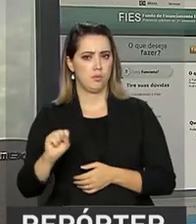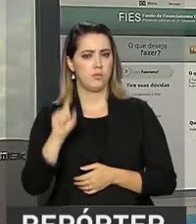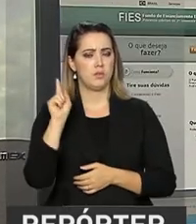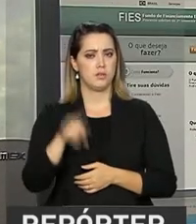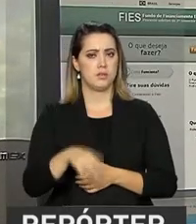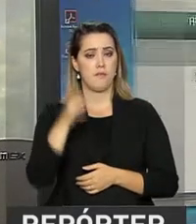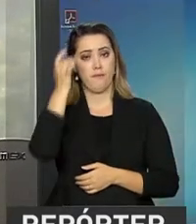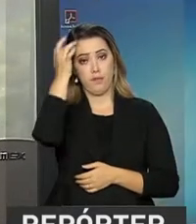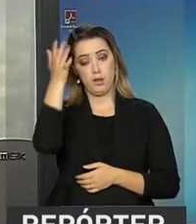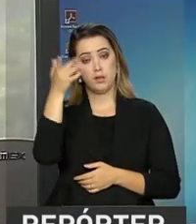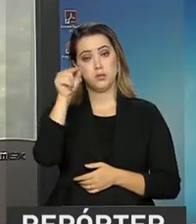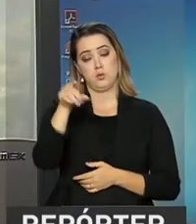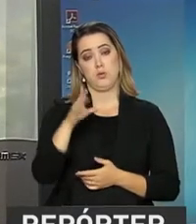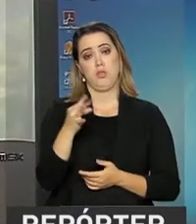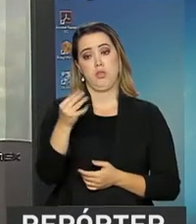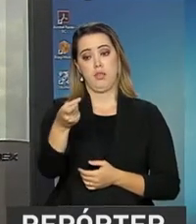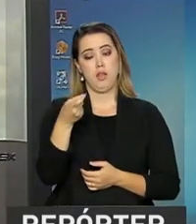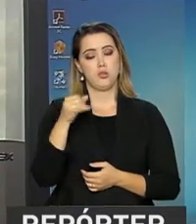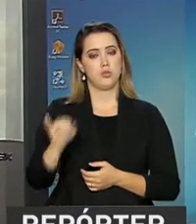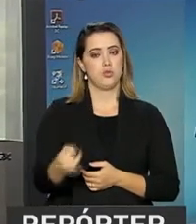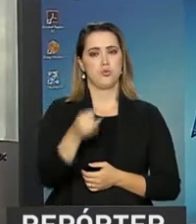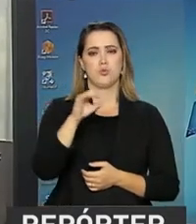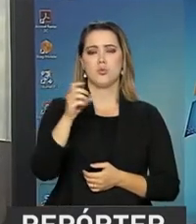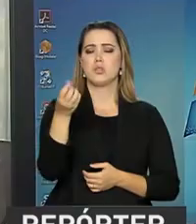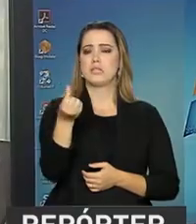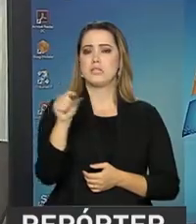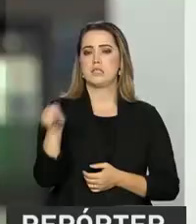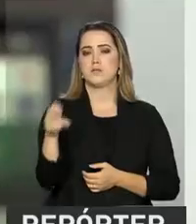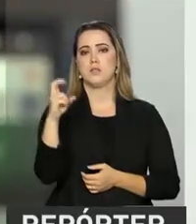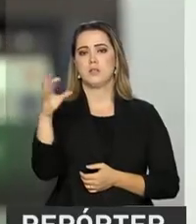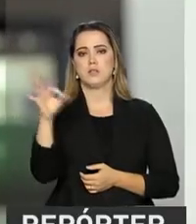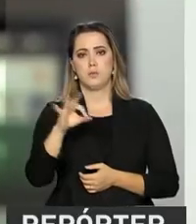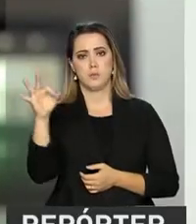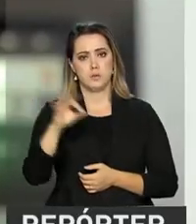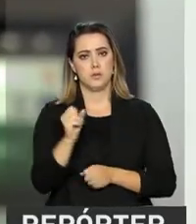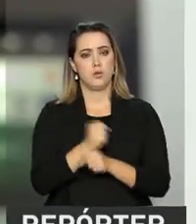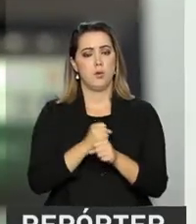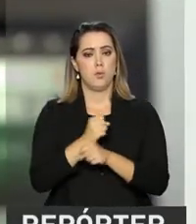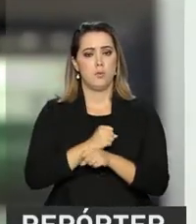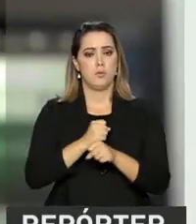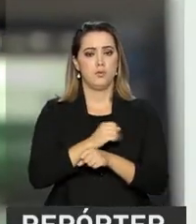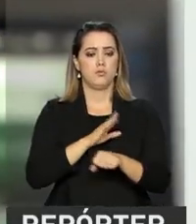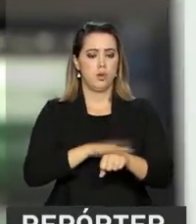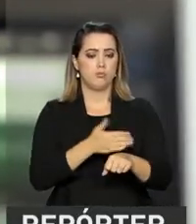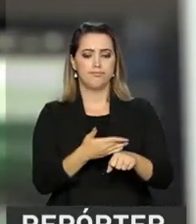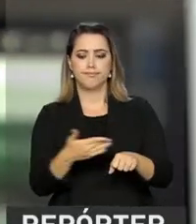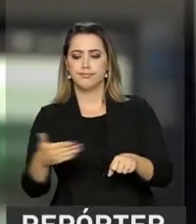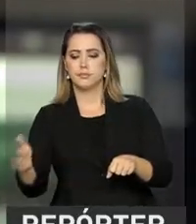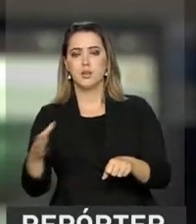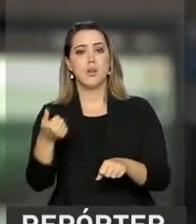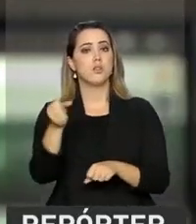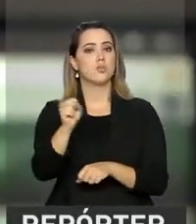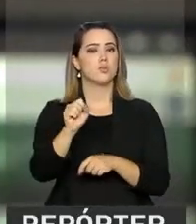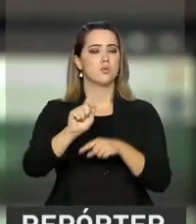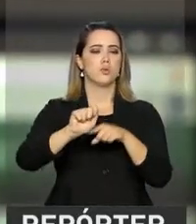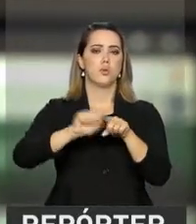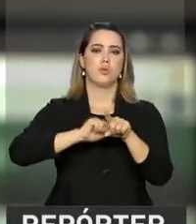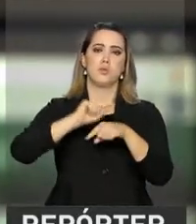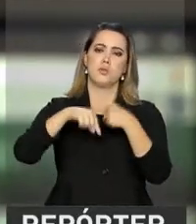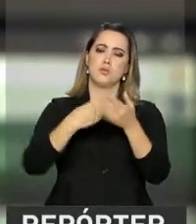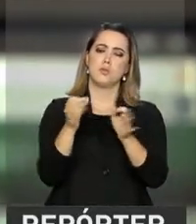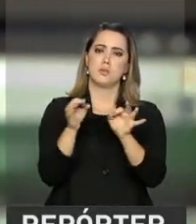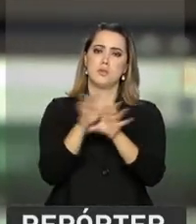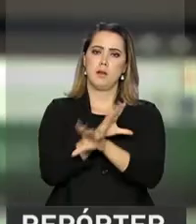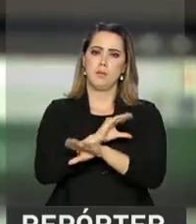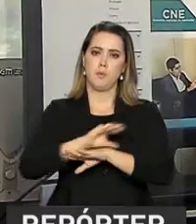facilitadas como taxa de juros de 6 e 6 por cento ao ano e um prazo de carência de 18 meses após a conclusão